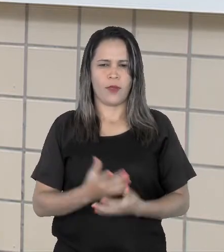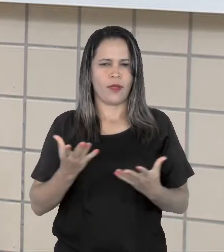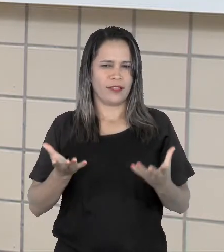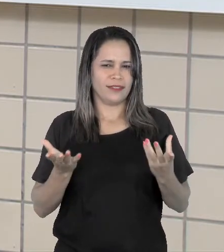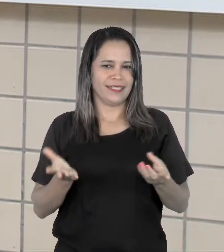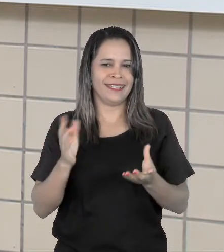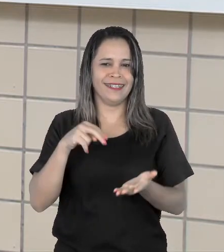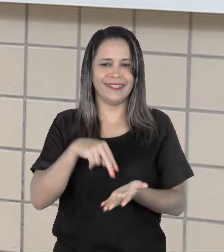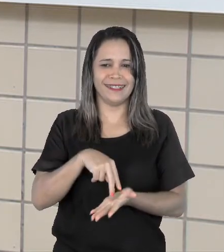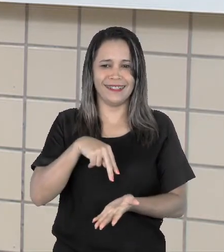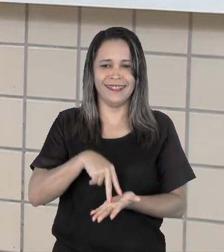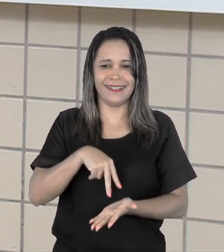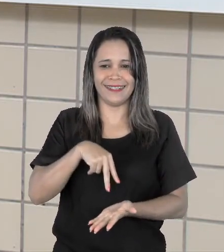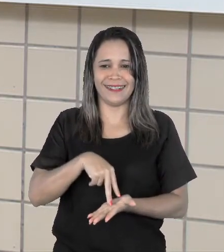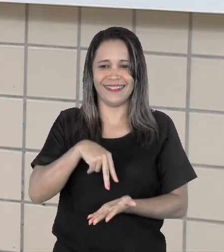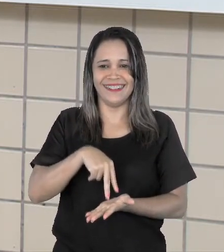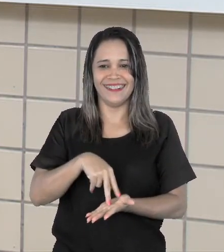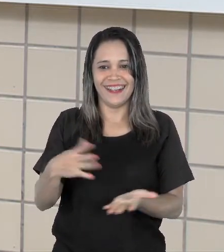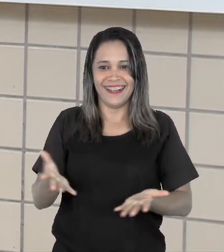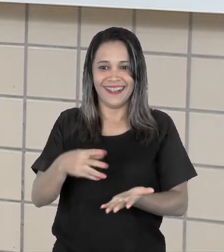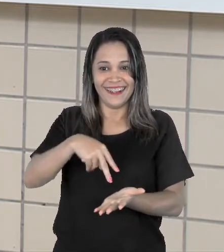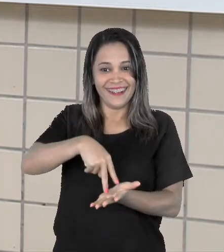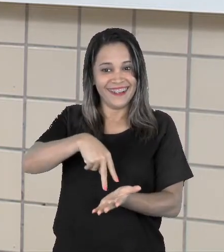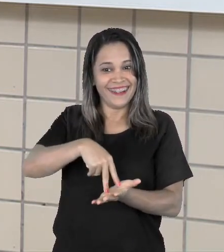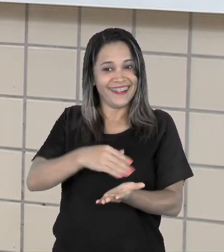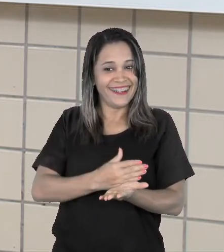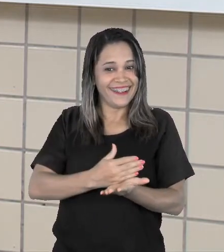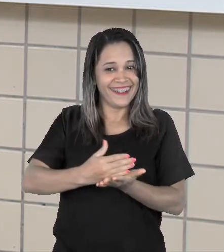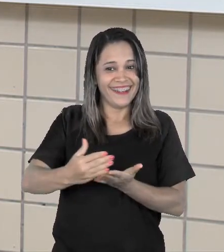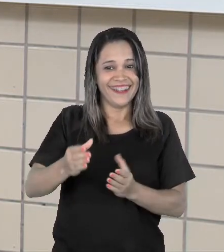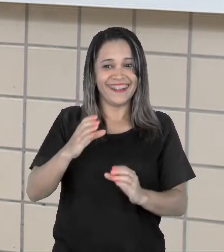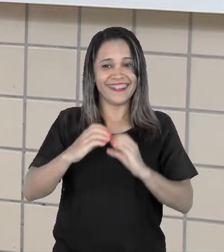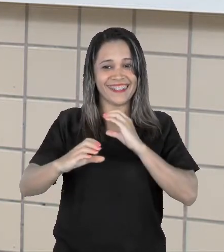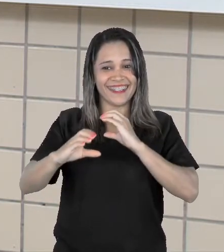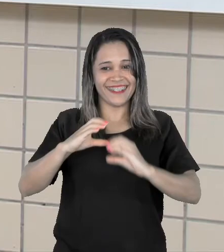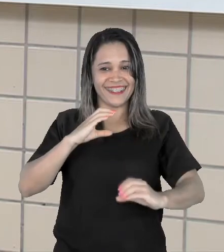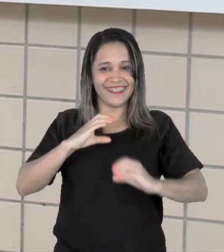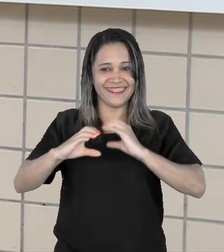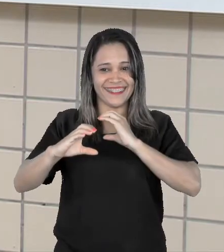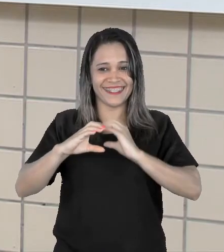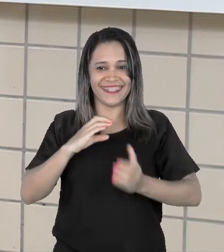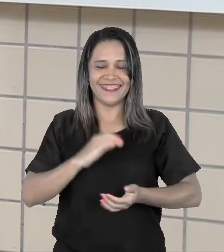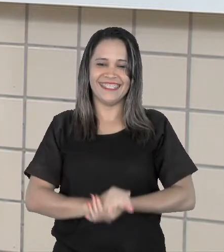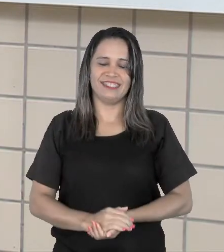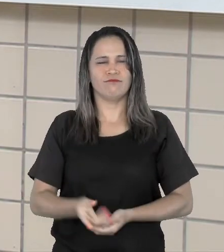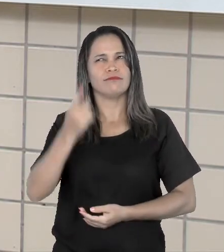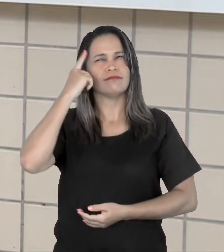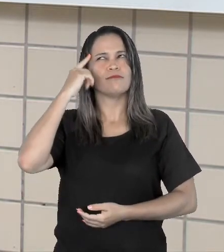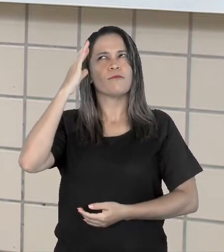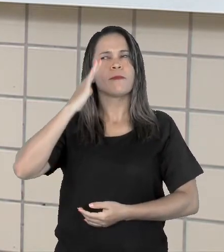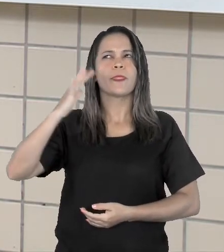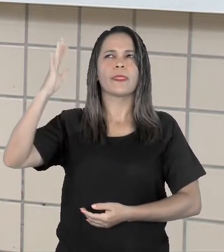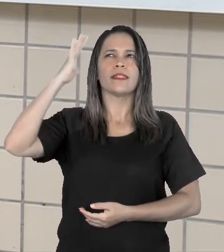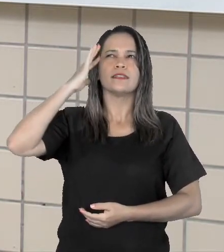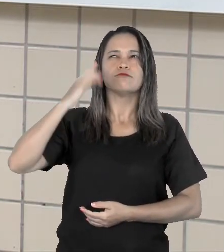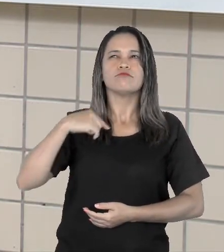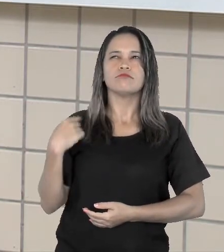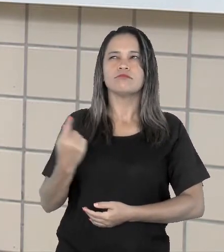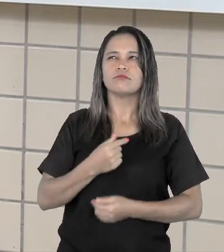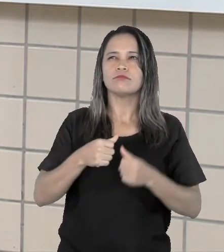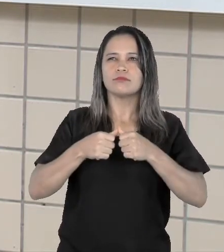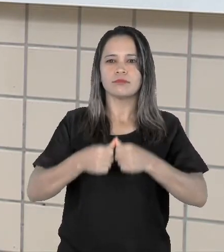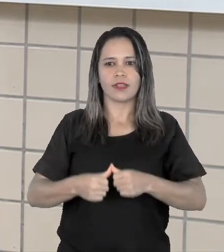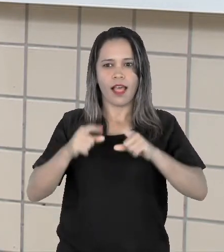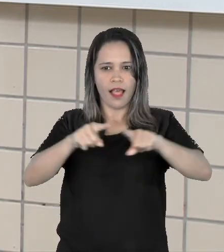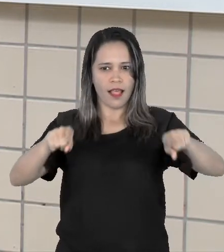se coloquem de pé para a gente começar a cantar. Vamos lá. Ó, imagine que a gente esteja na sala de